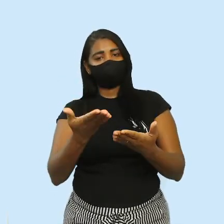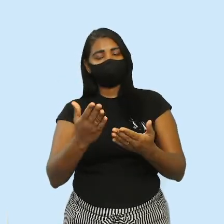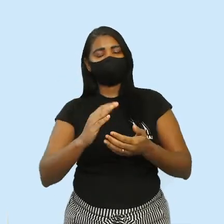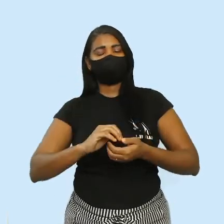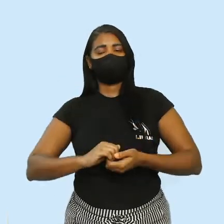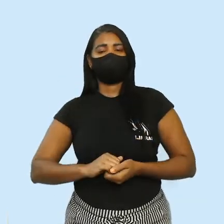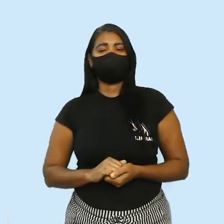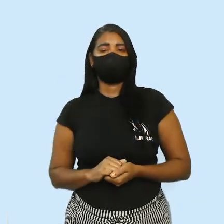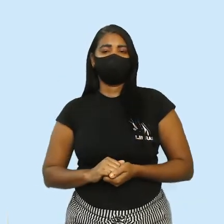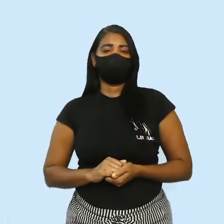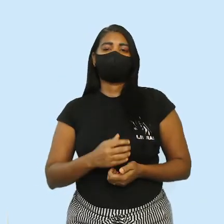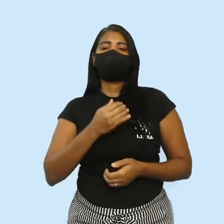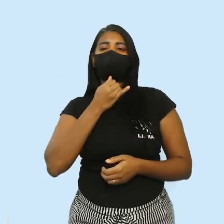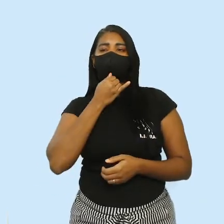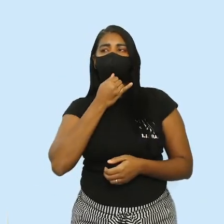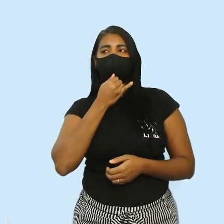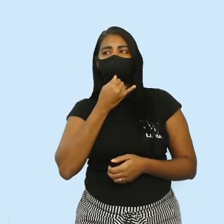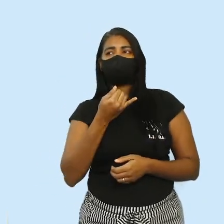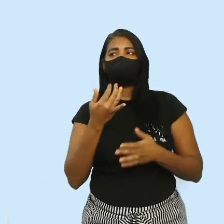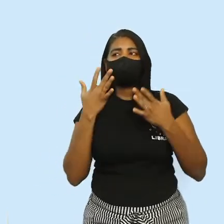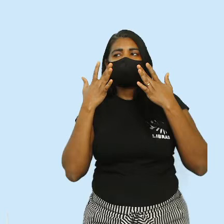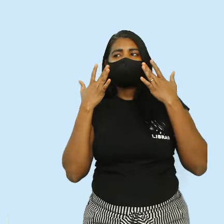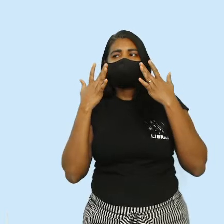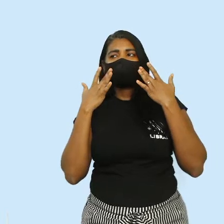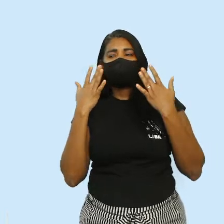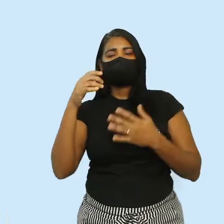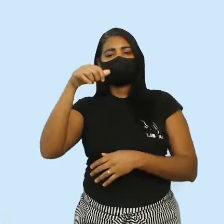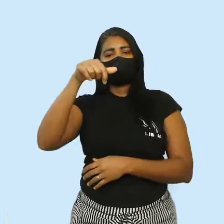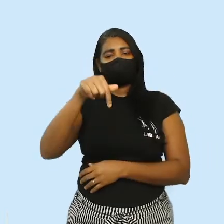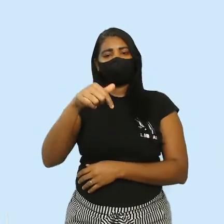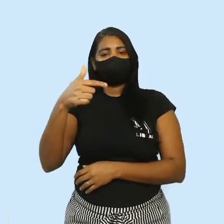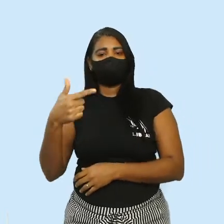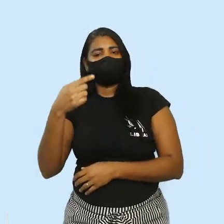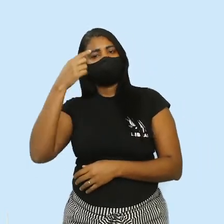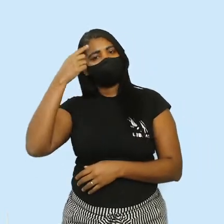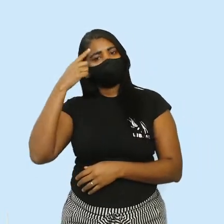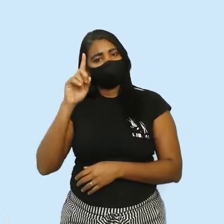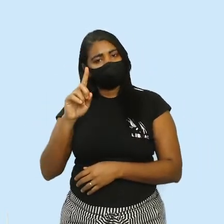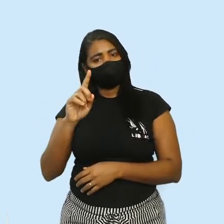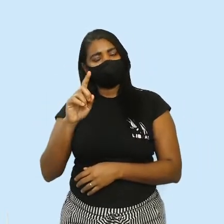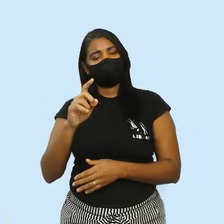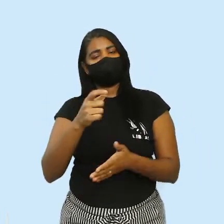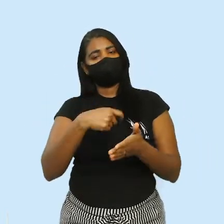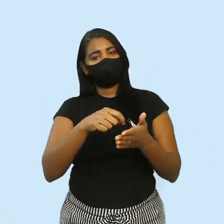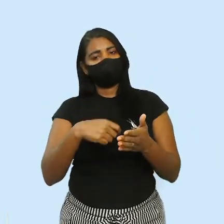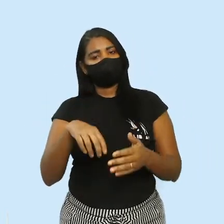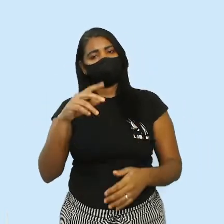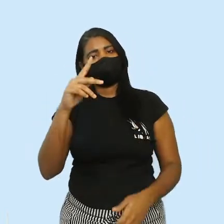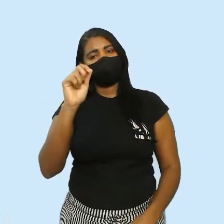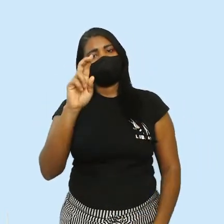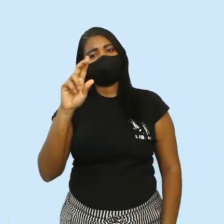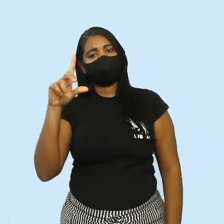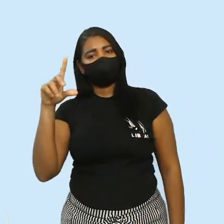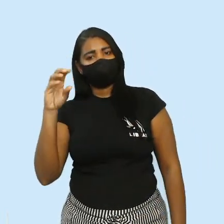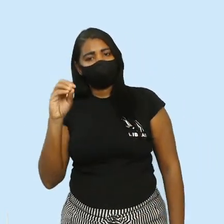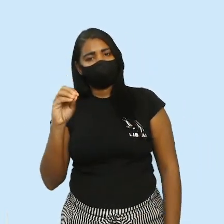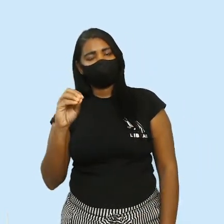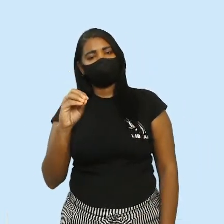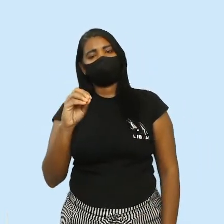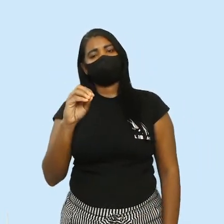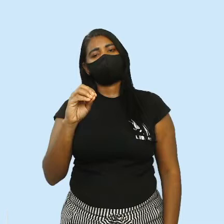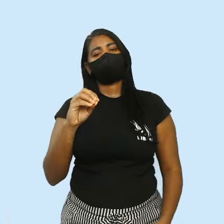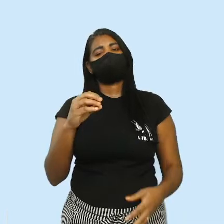para vocês, como exemplo, a peça chamada 72 Dias, do autor Paulo Pontes, diretor Pierre Santana.